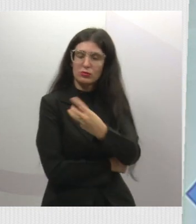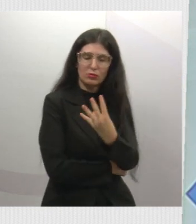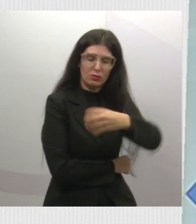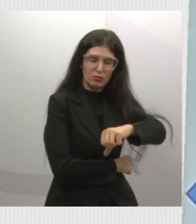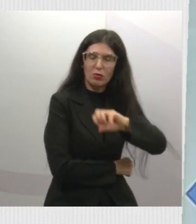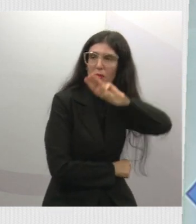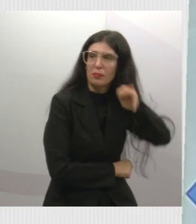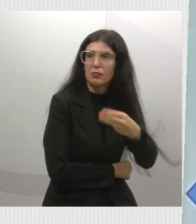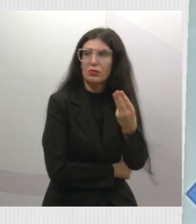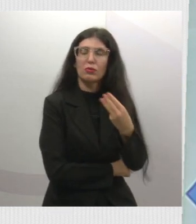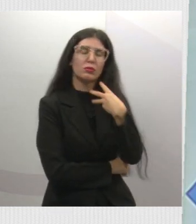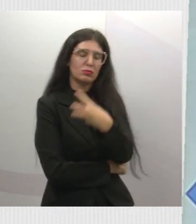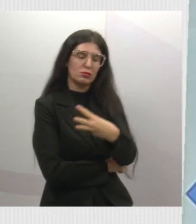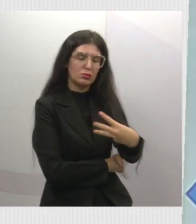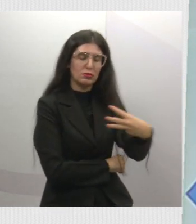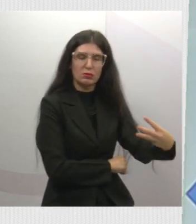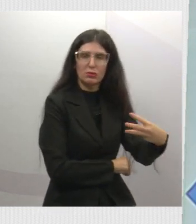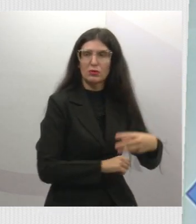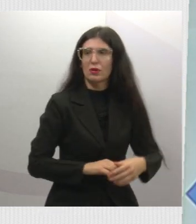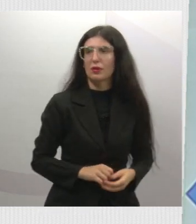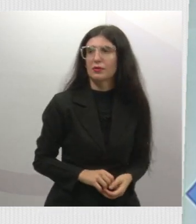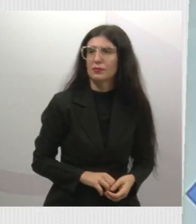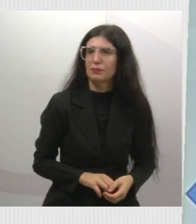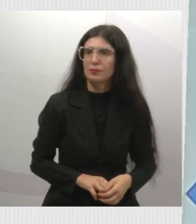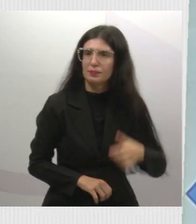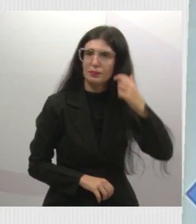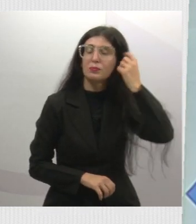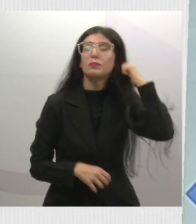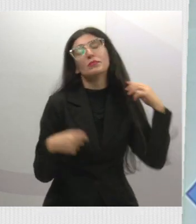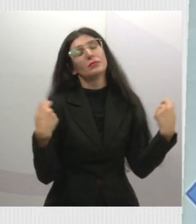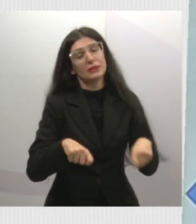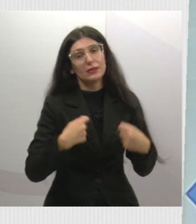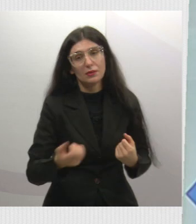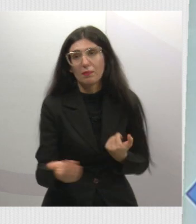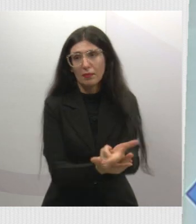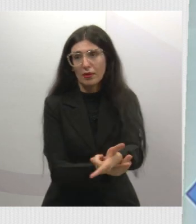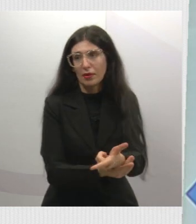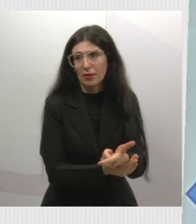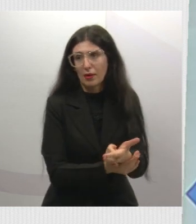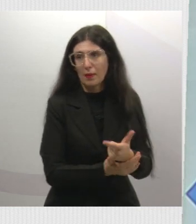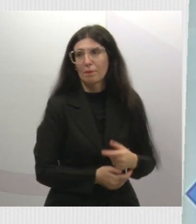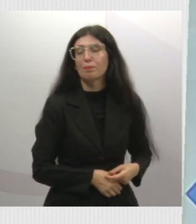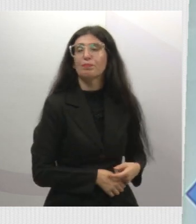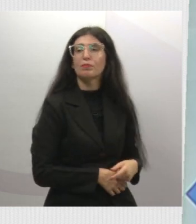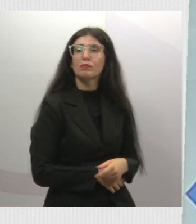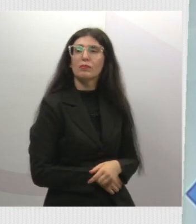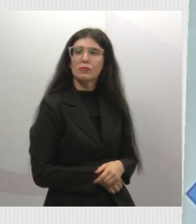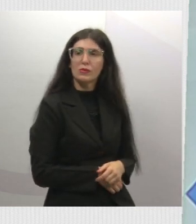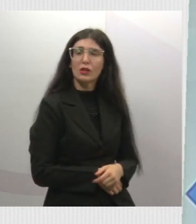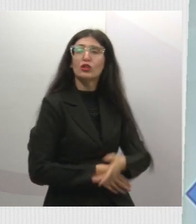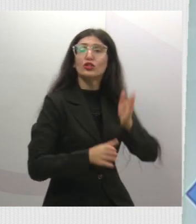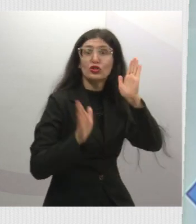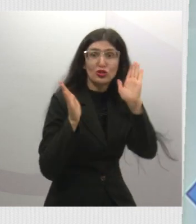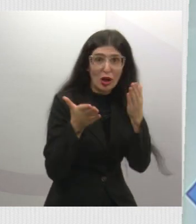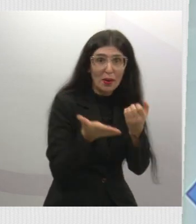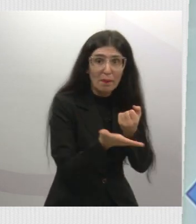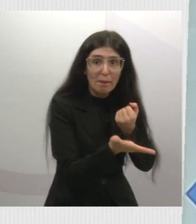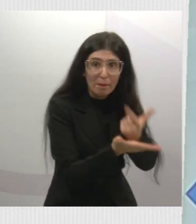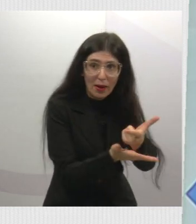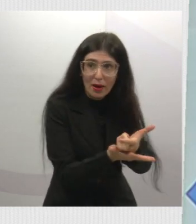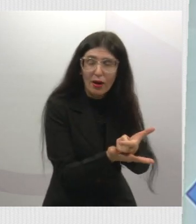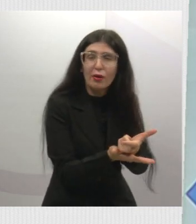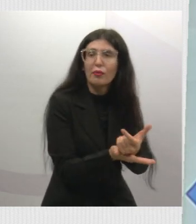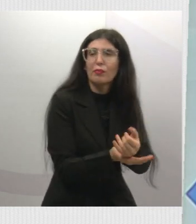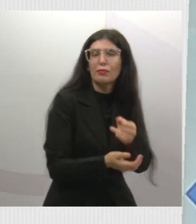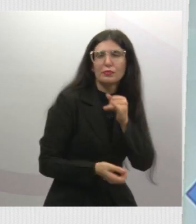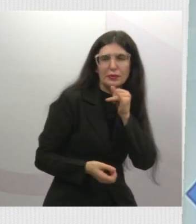milhões 333. Restos a pagar processados pagos